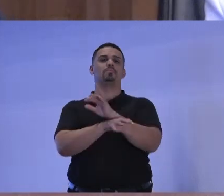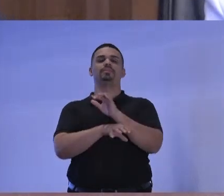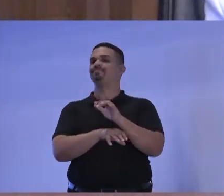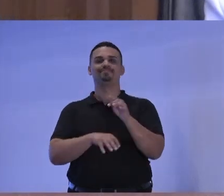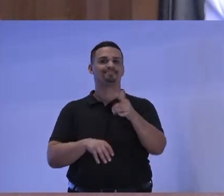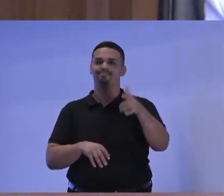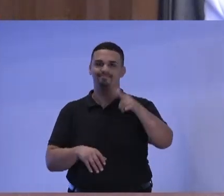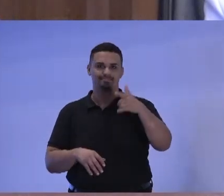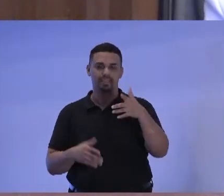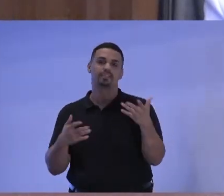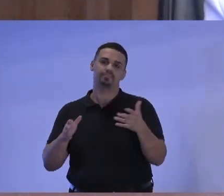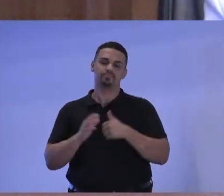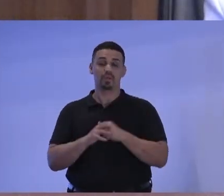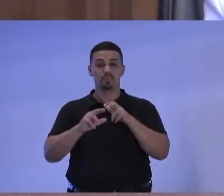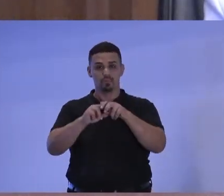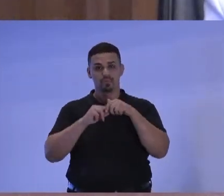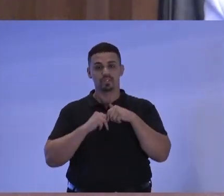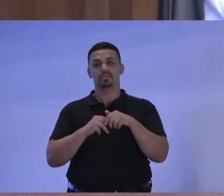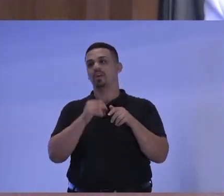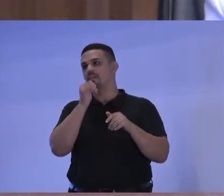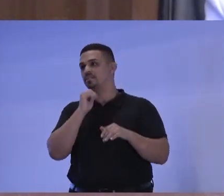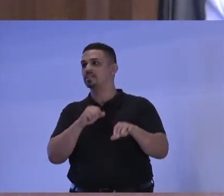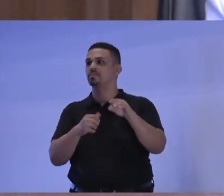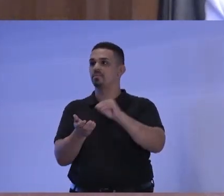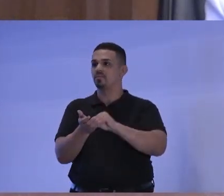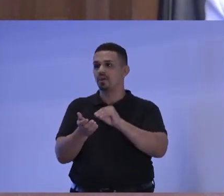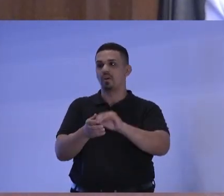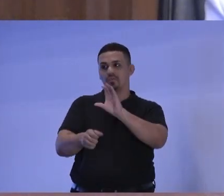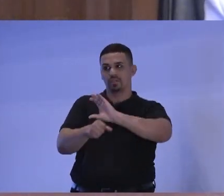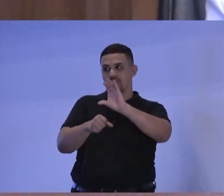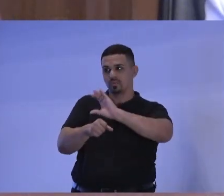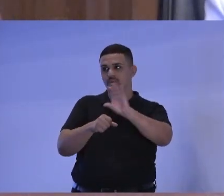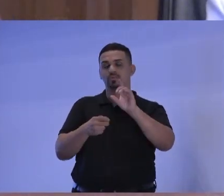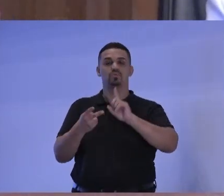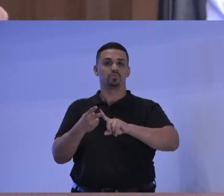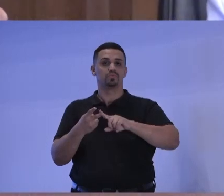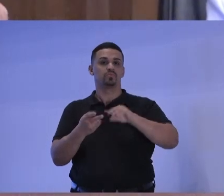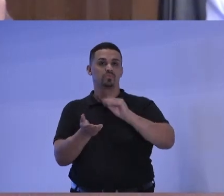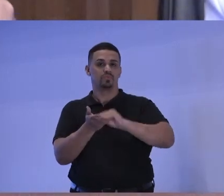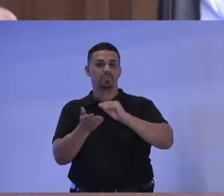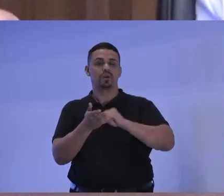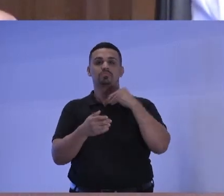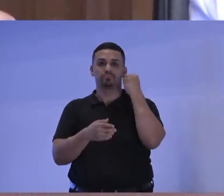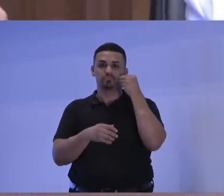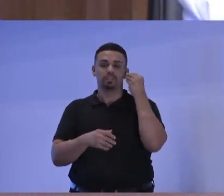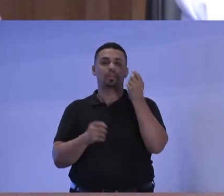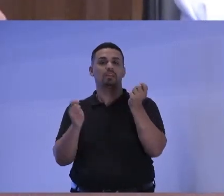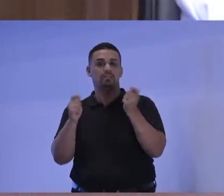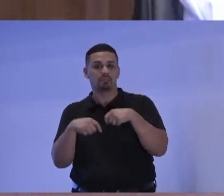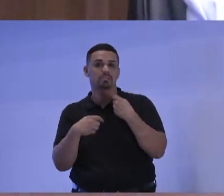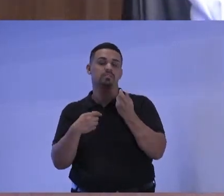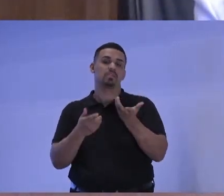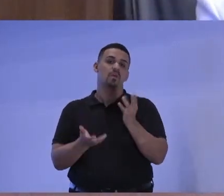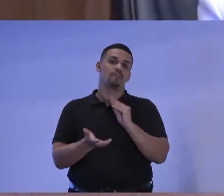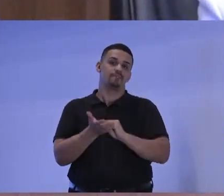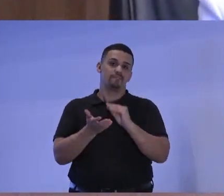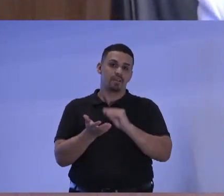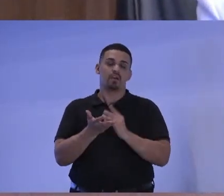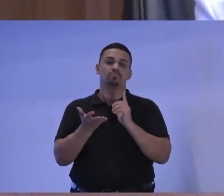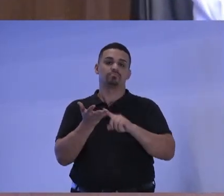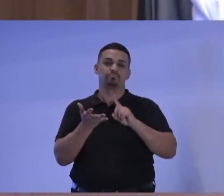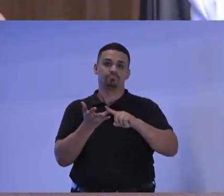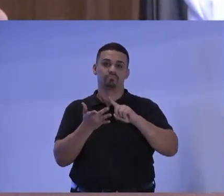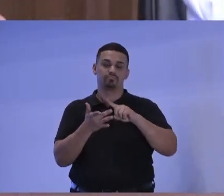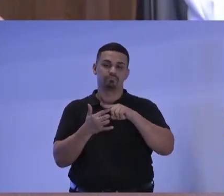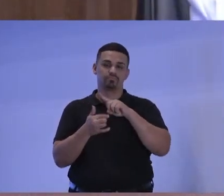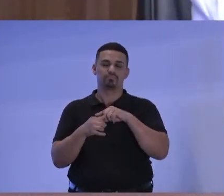Se você não tem capacitação, eu sei que a gente tem, se eu não me engano, 3 ambulatórios, né, que é o do Agarran, que vocês me contaram ali, o ambulatório do